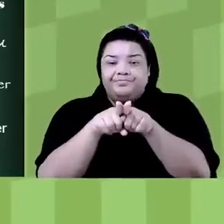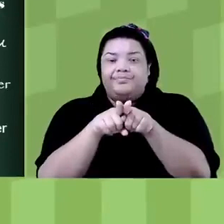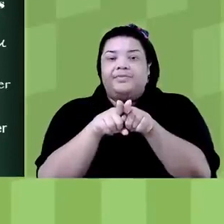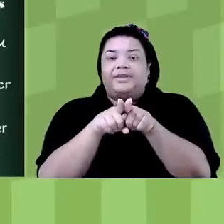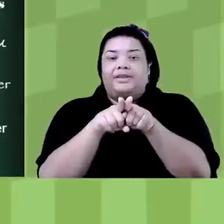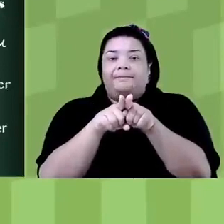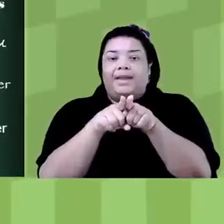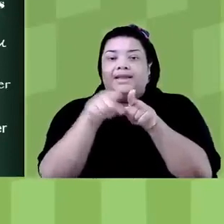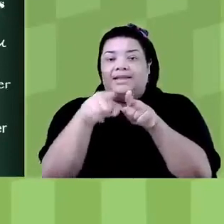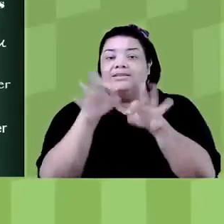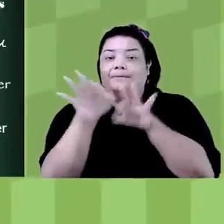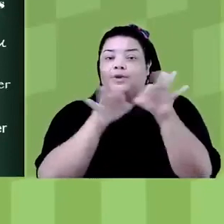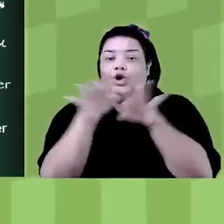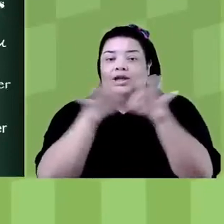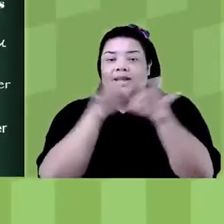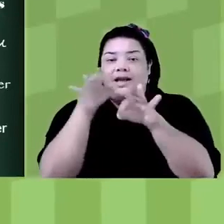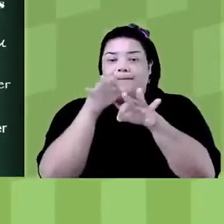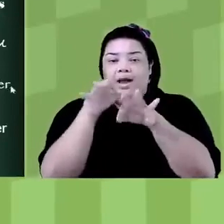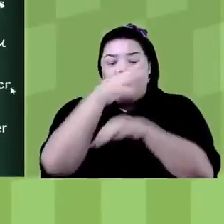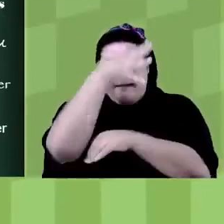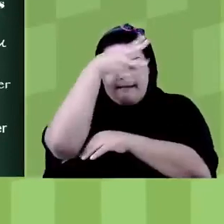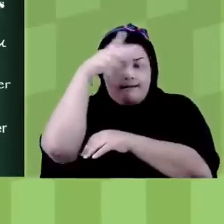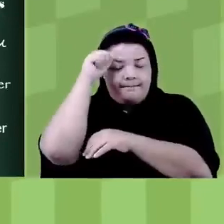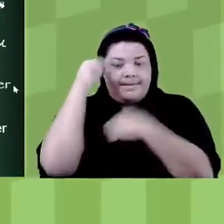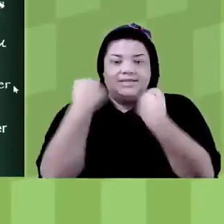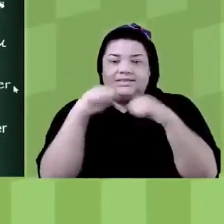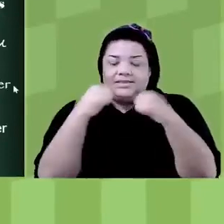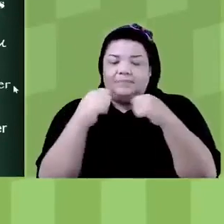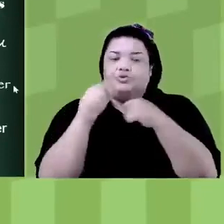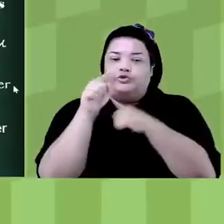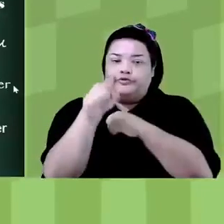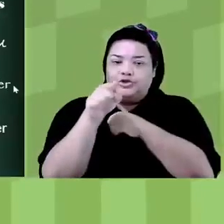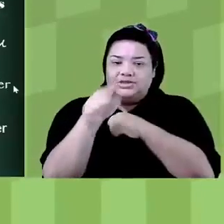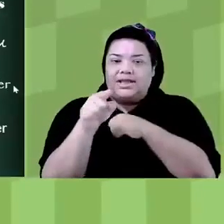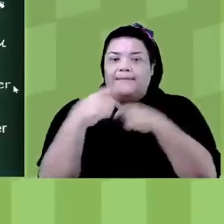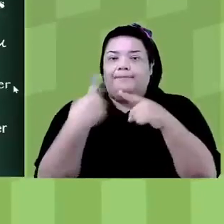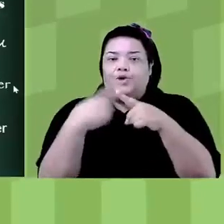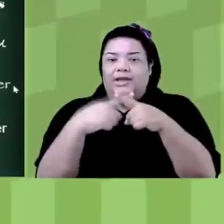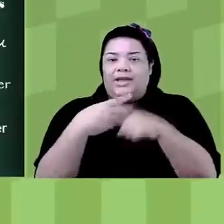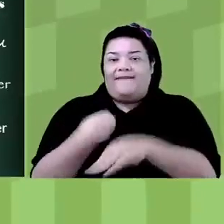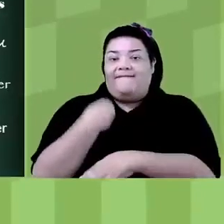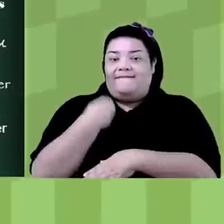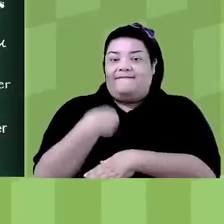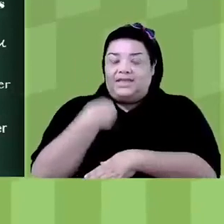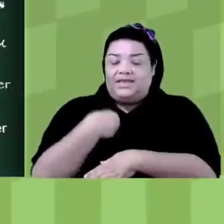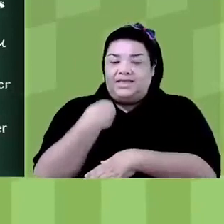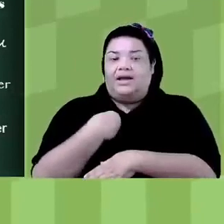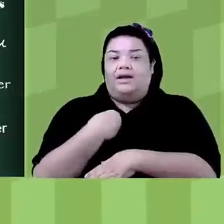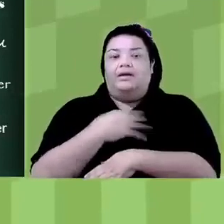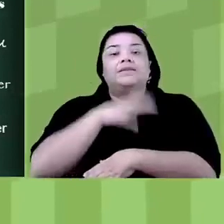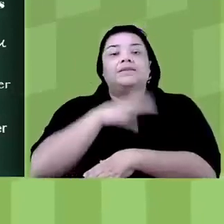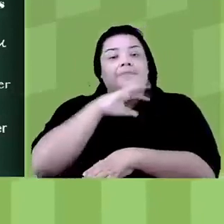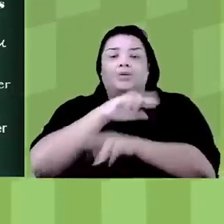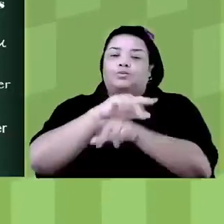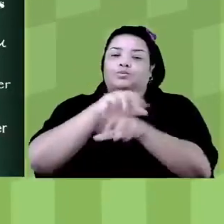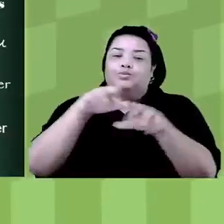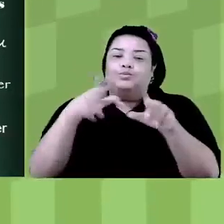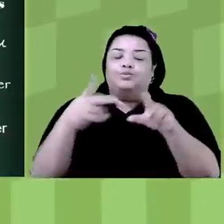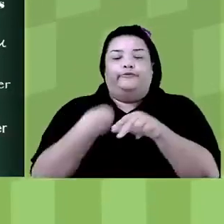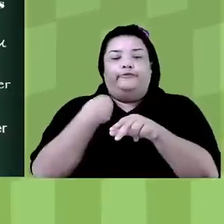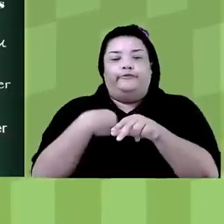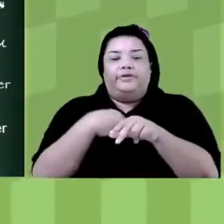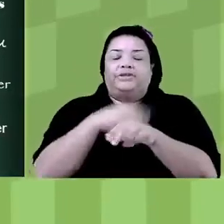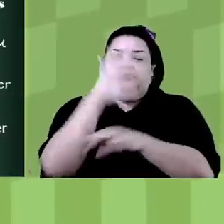é sobreviver. Precisamos do nosso bioma funcionando para sobreviver, e gerar trabalho e